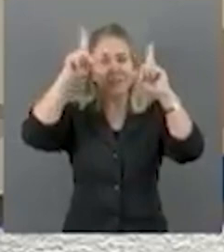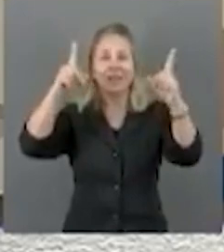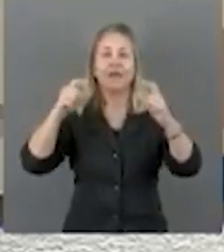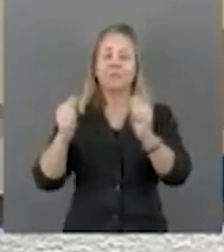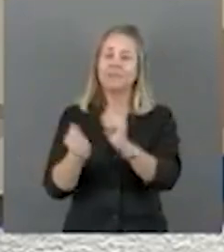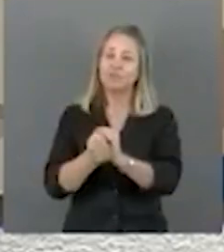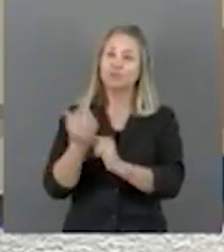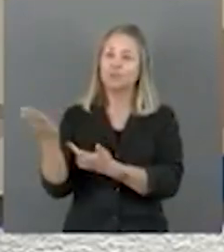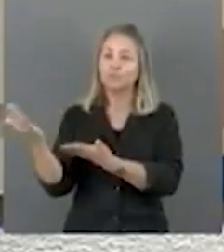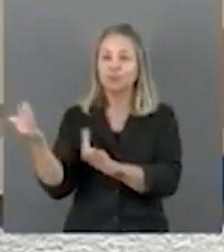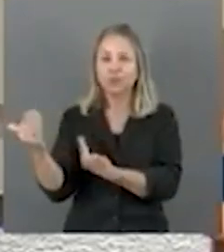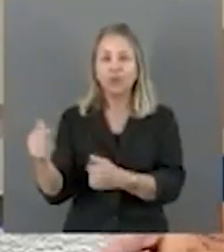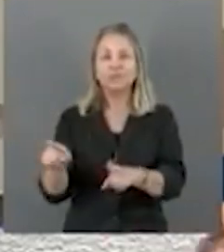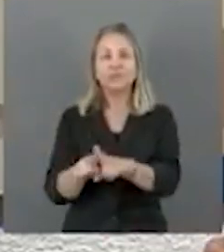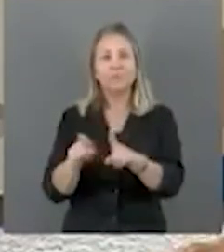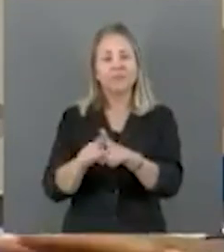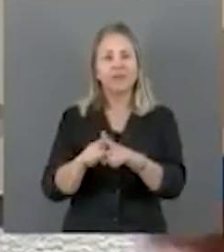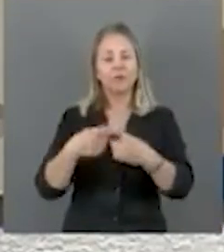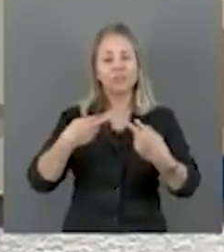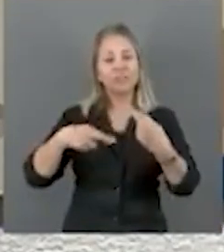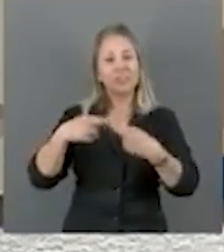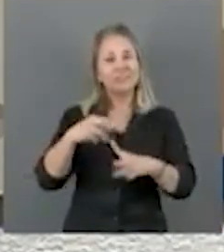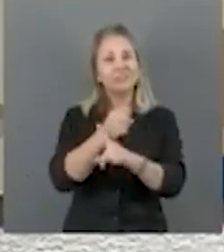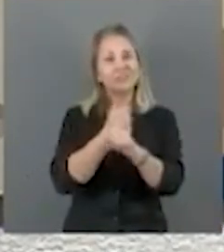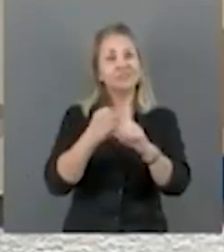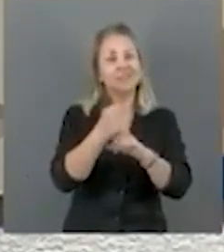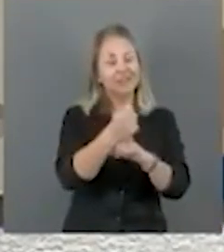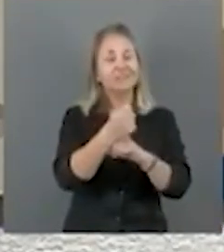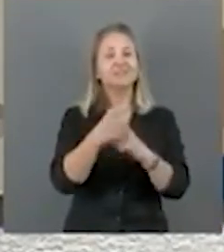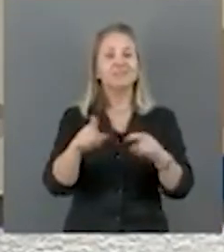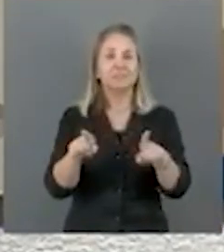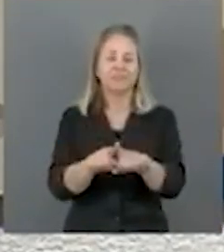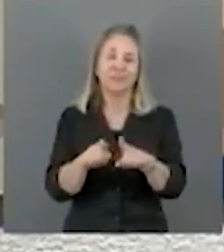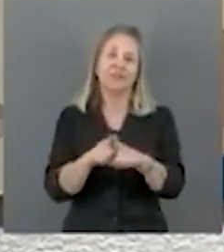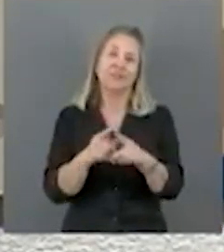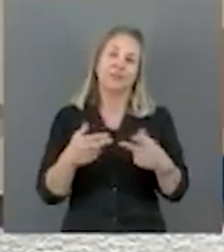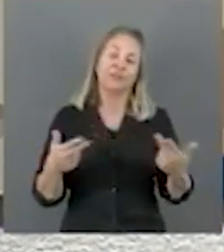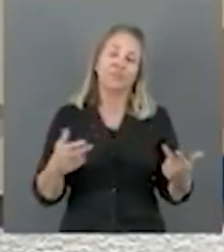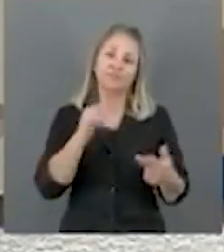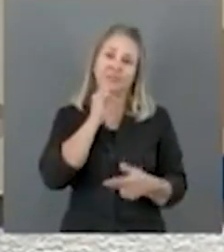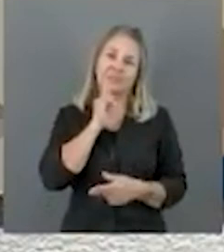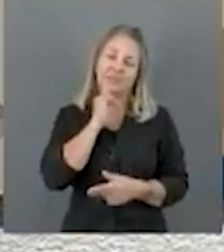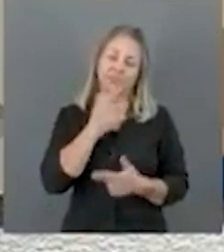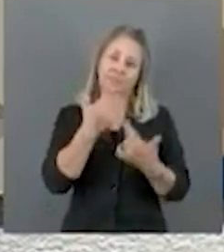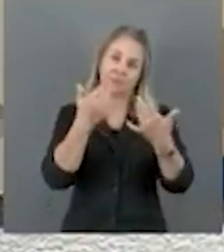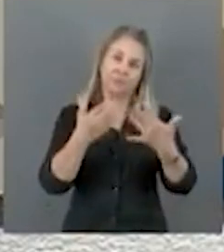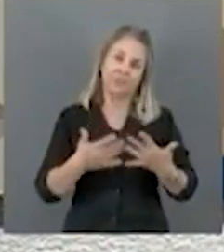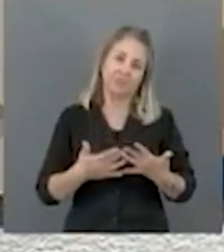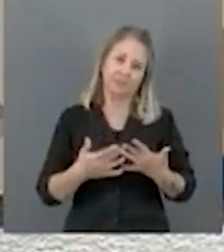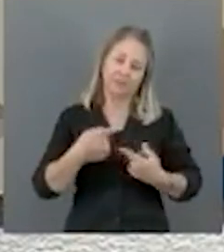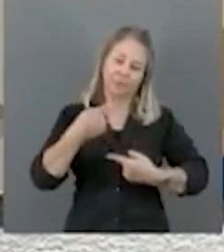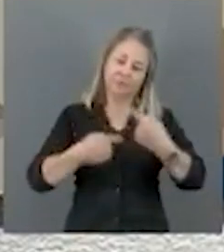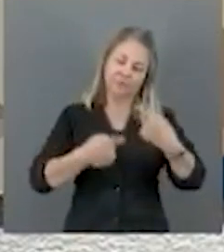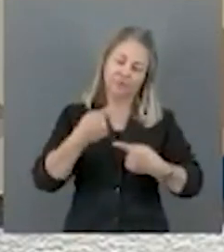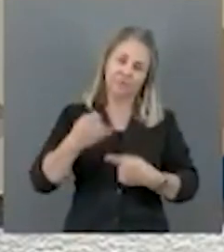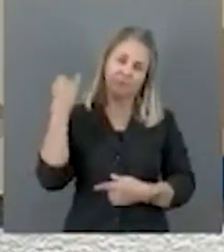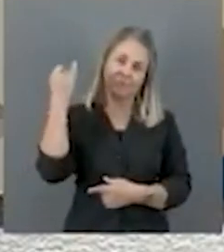para lidar também com algo que é muito importante, senador. Eu queria até, isso até foi um objeto de uma discussão importante no